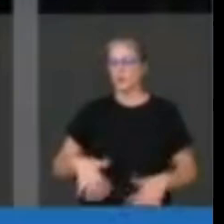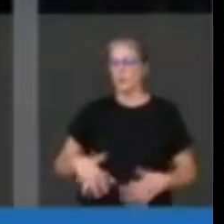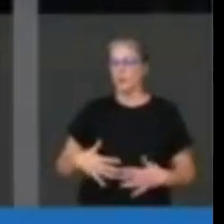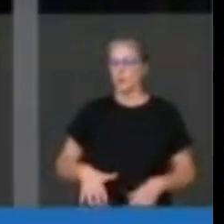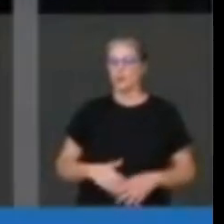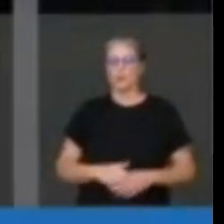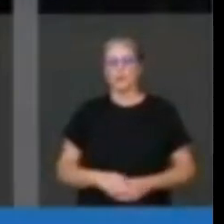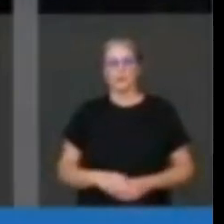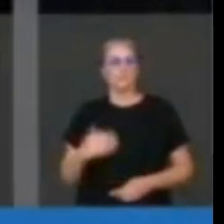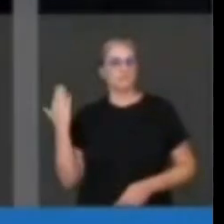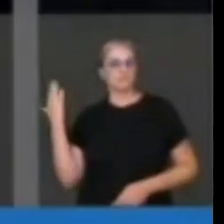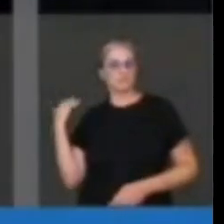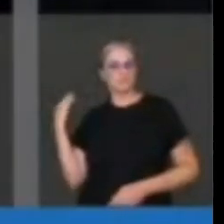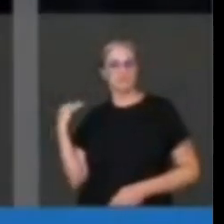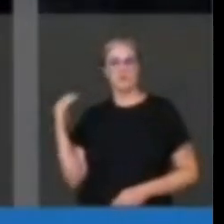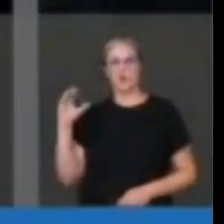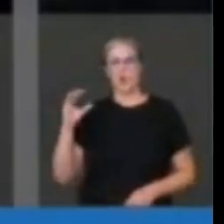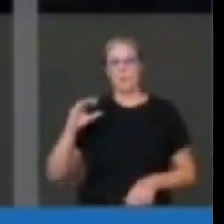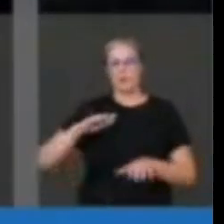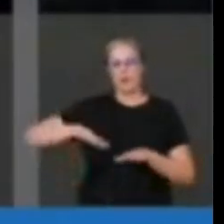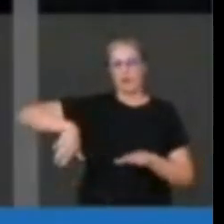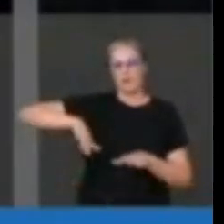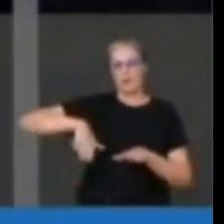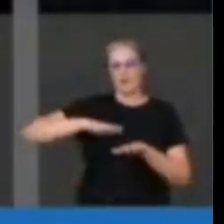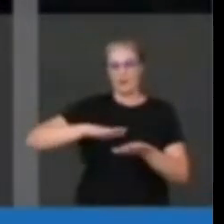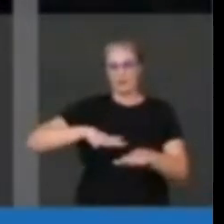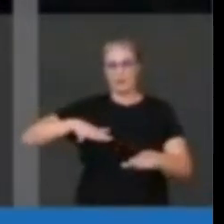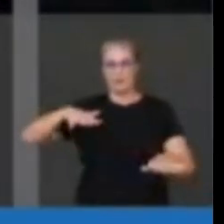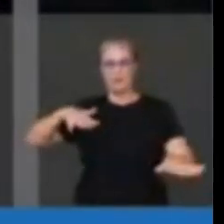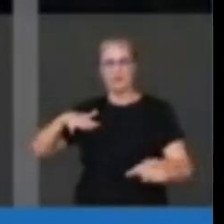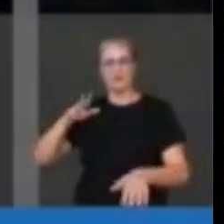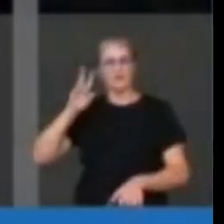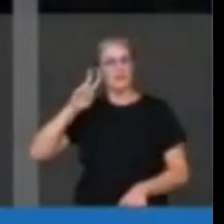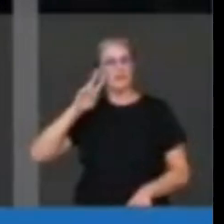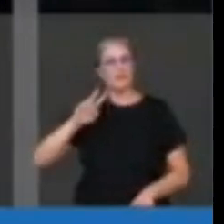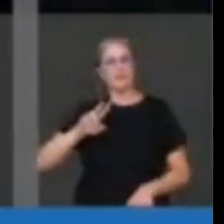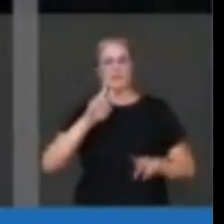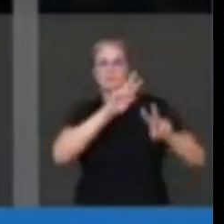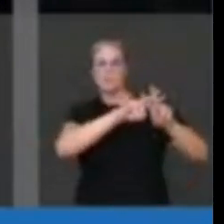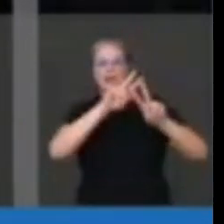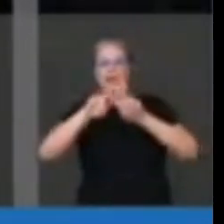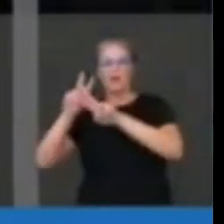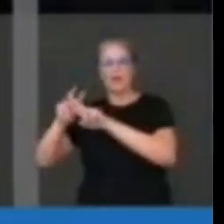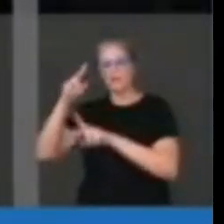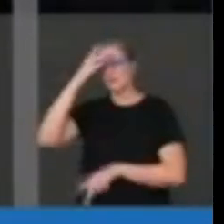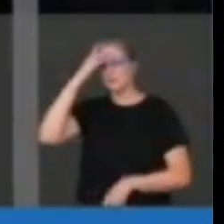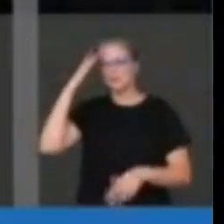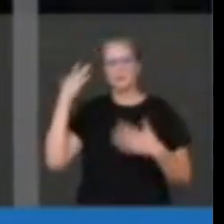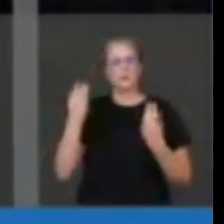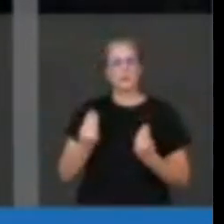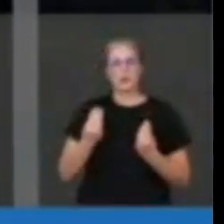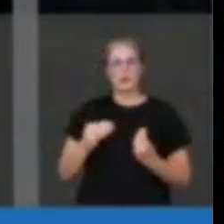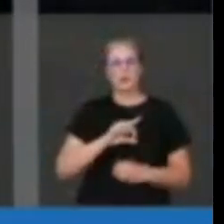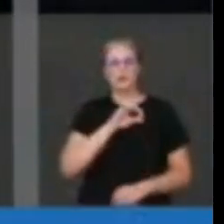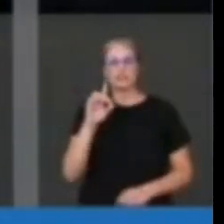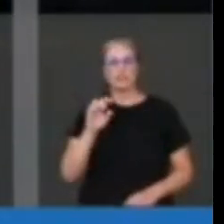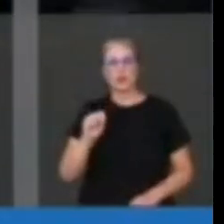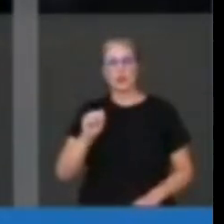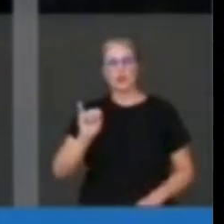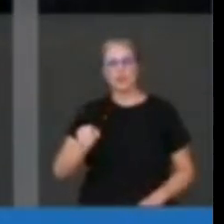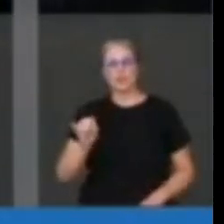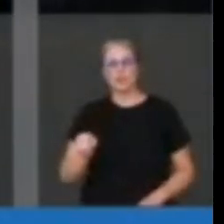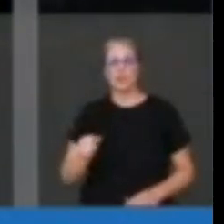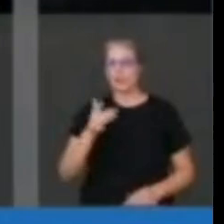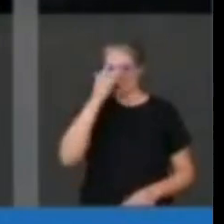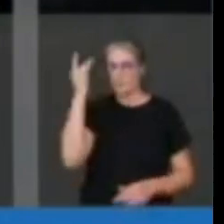nossos cidadãos brasileiros presos em relação ao ato dia 8 de janeiro, que foi um ato de invasão, de vandalismo,